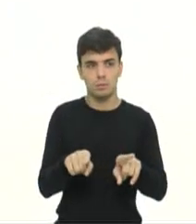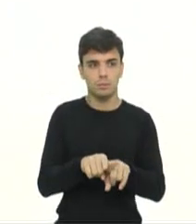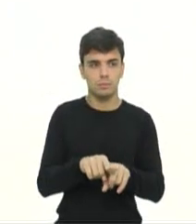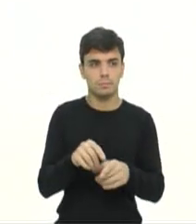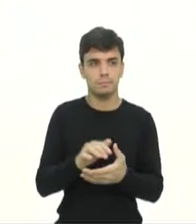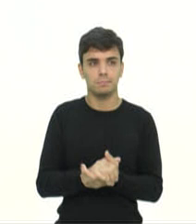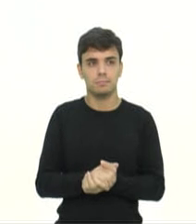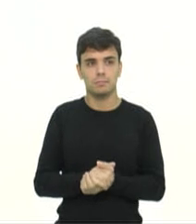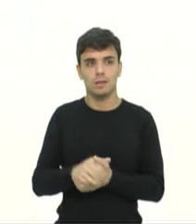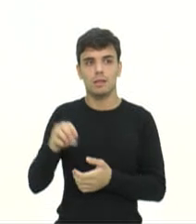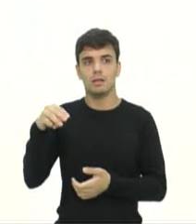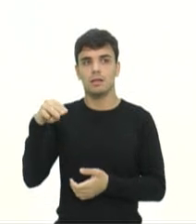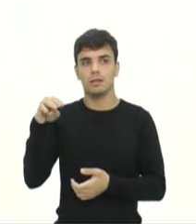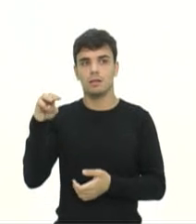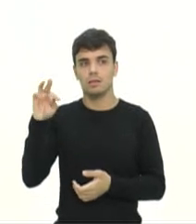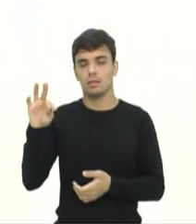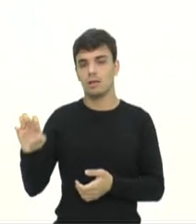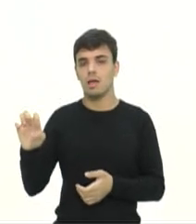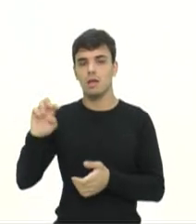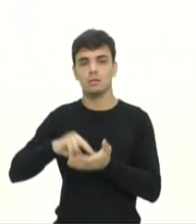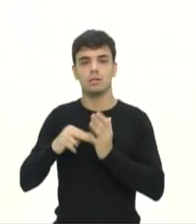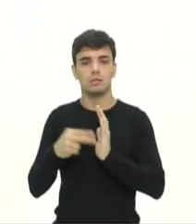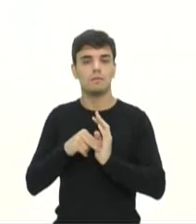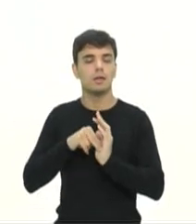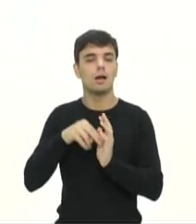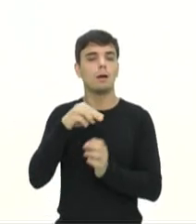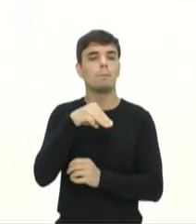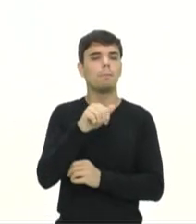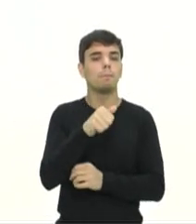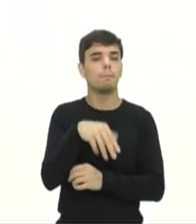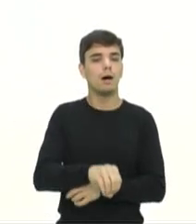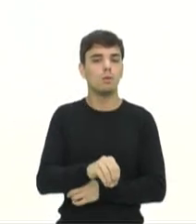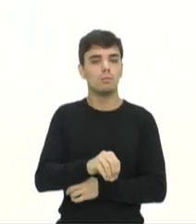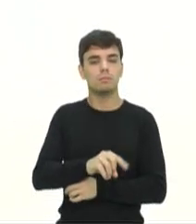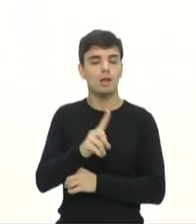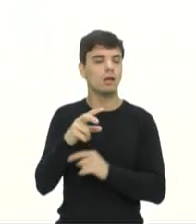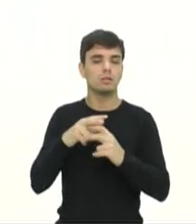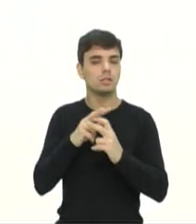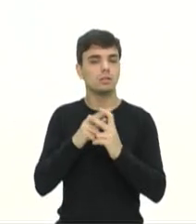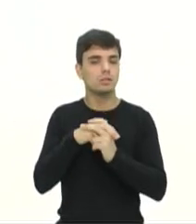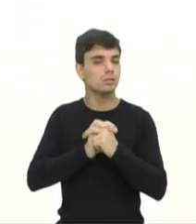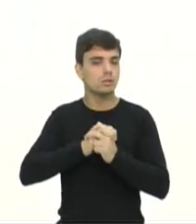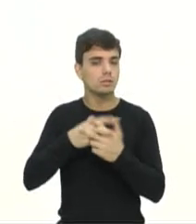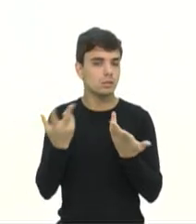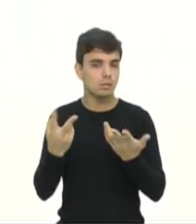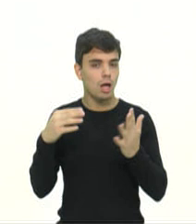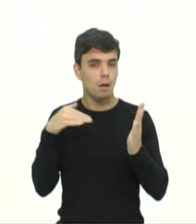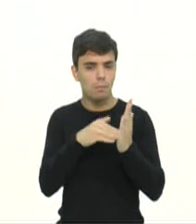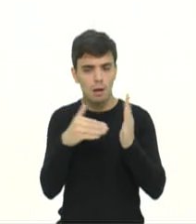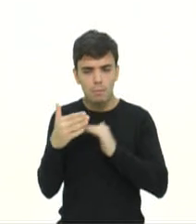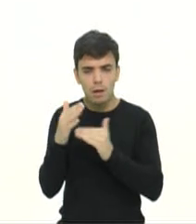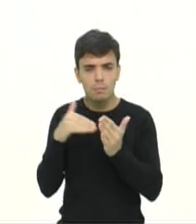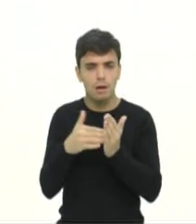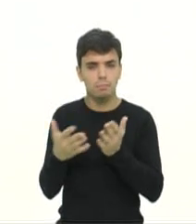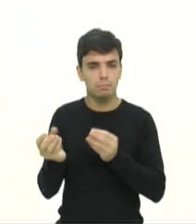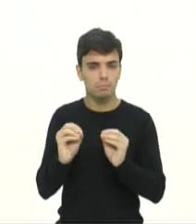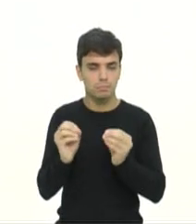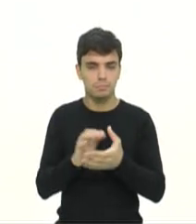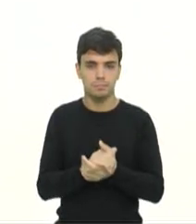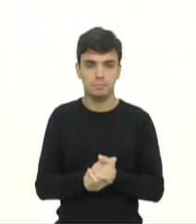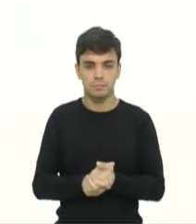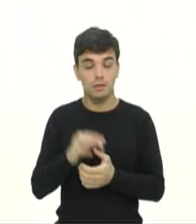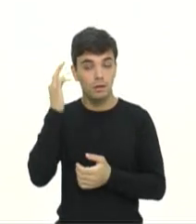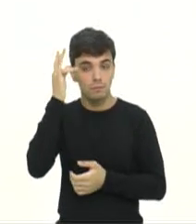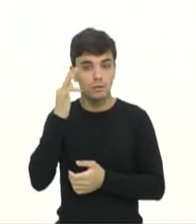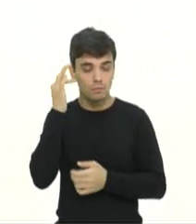entendido como a arte de lutar com as mãos vazias. Possui princípios filosóficos como um dos seus principais